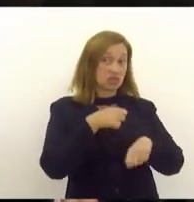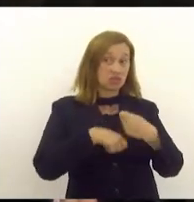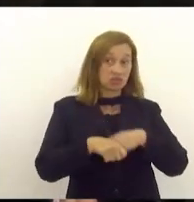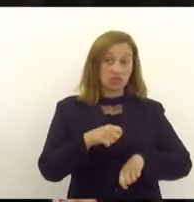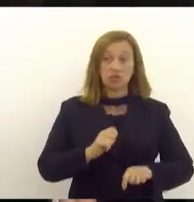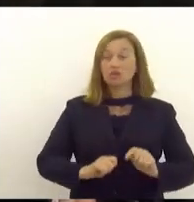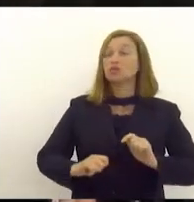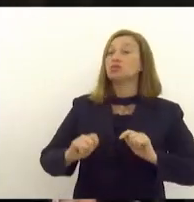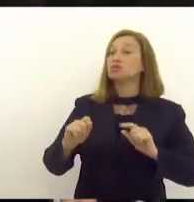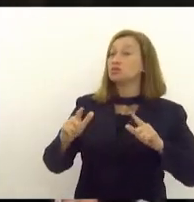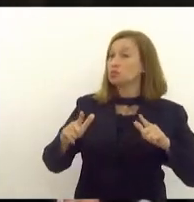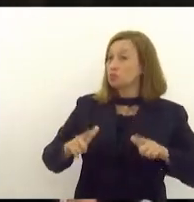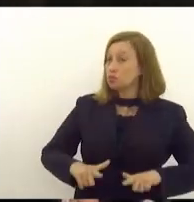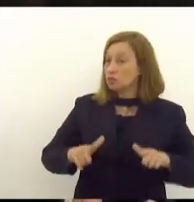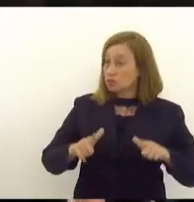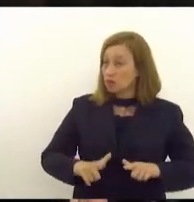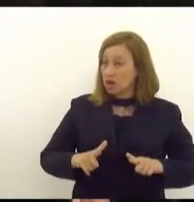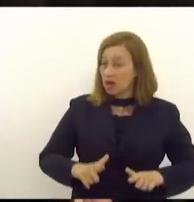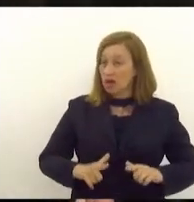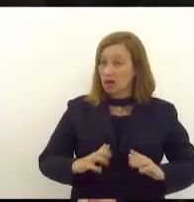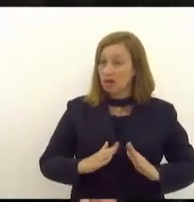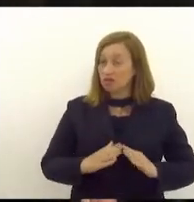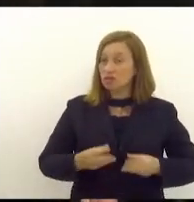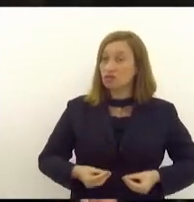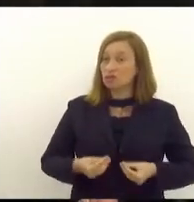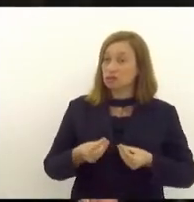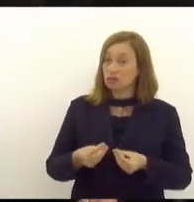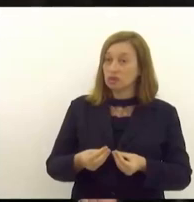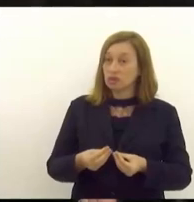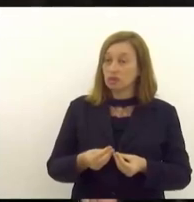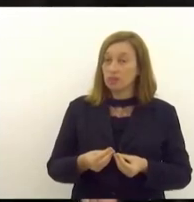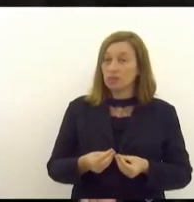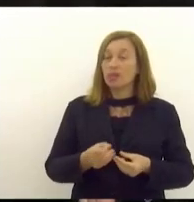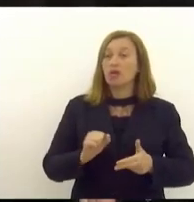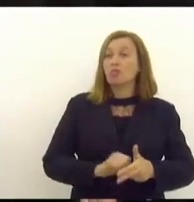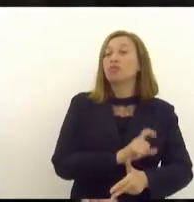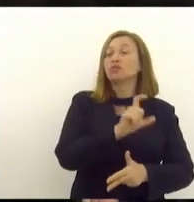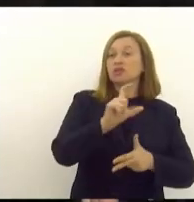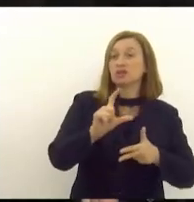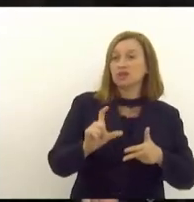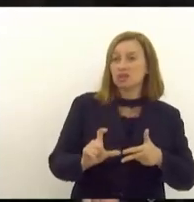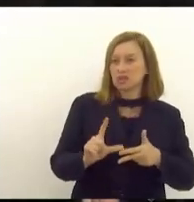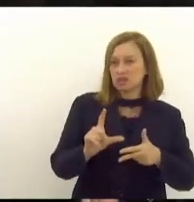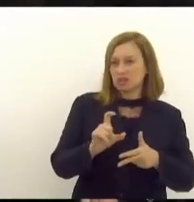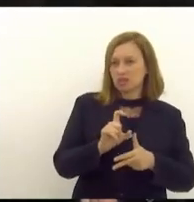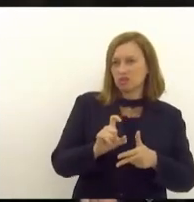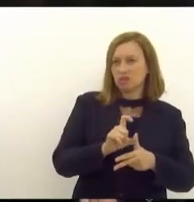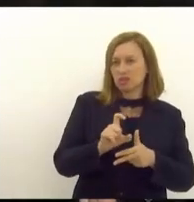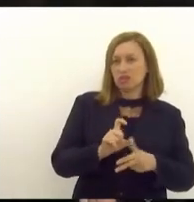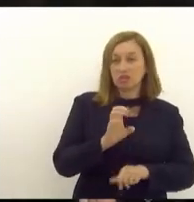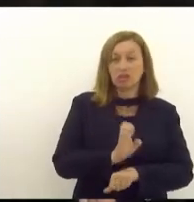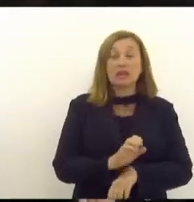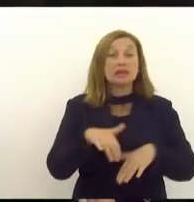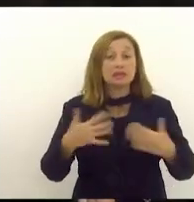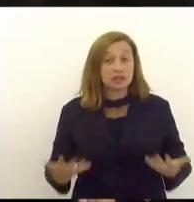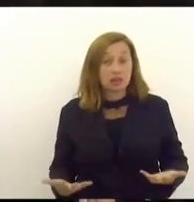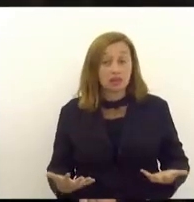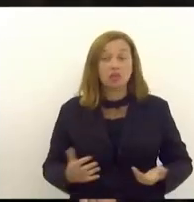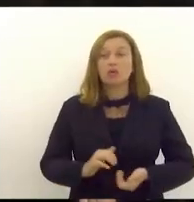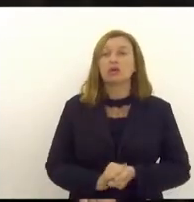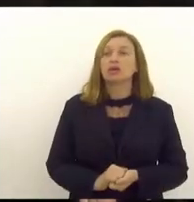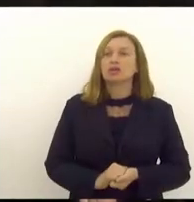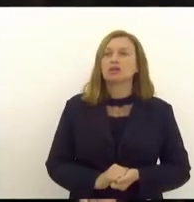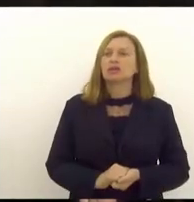desses Imóveis que lhe foram cedidos pelo executivo Estadual então a situação ela